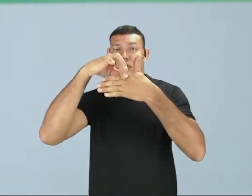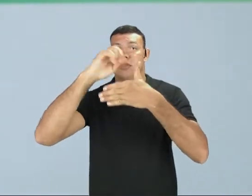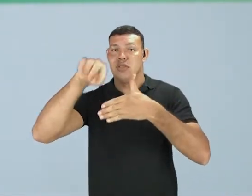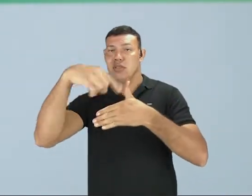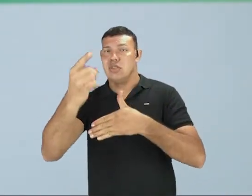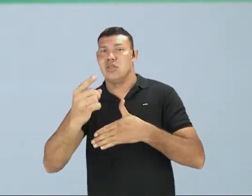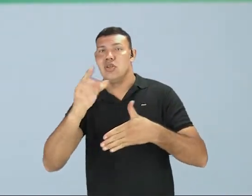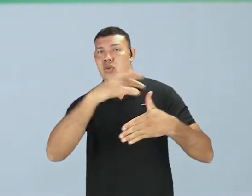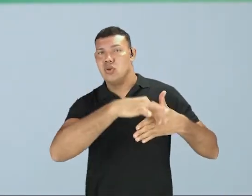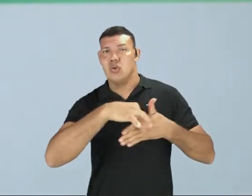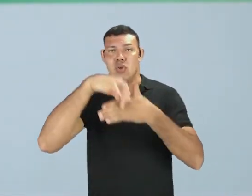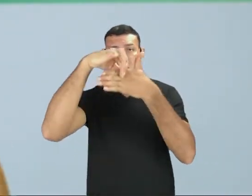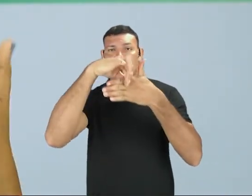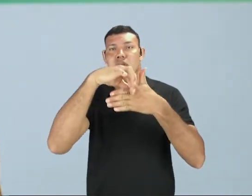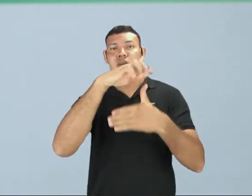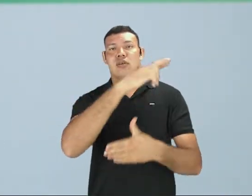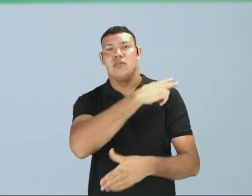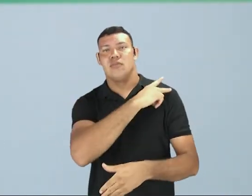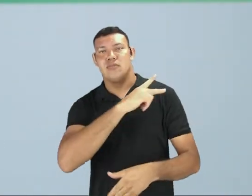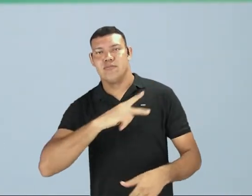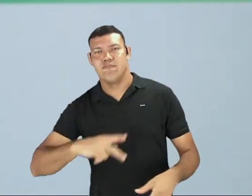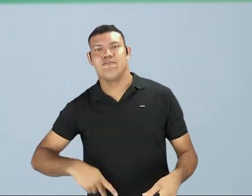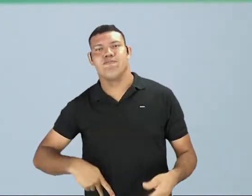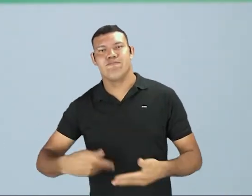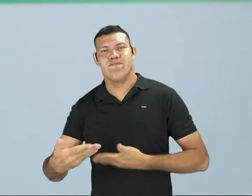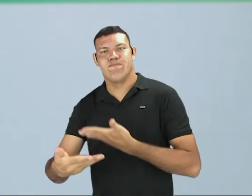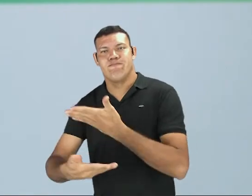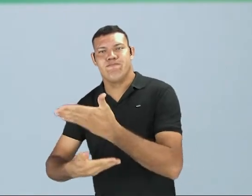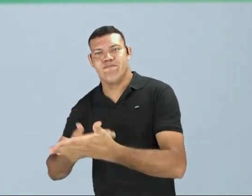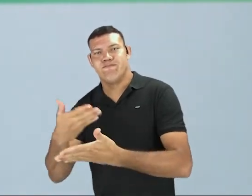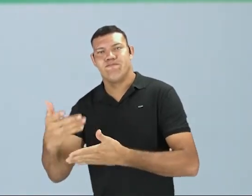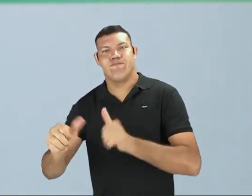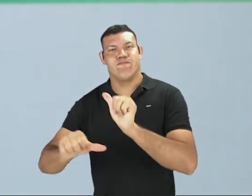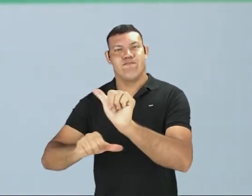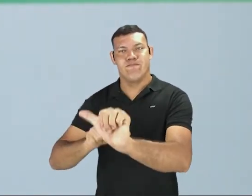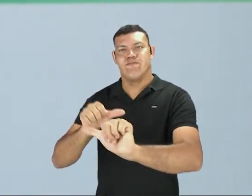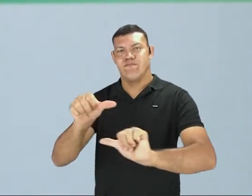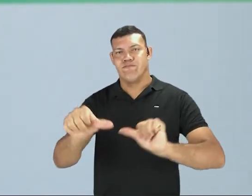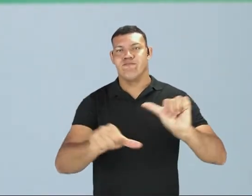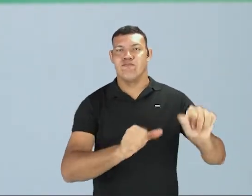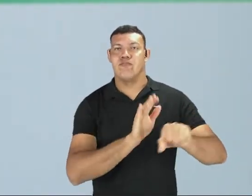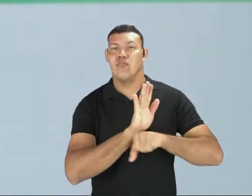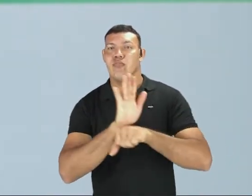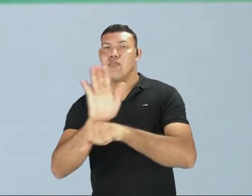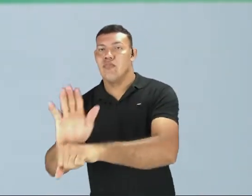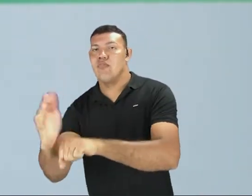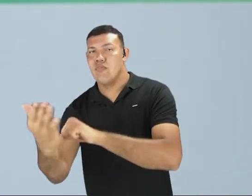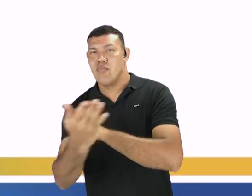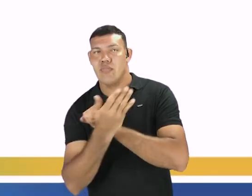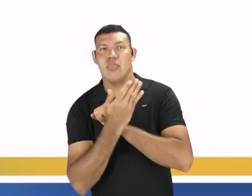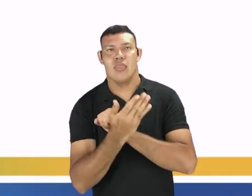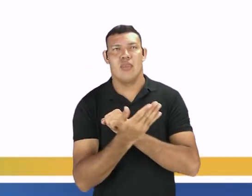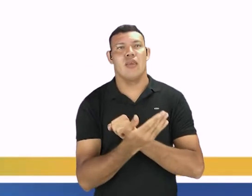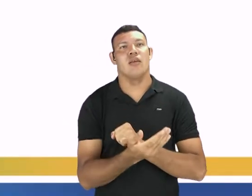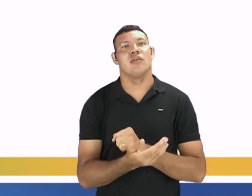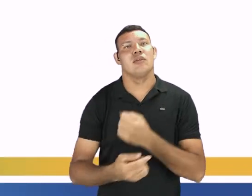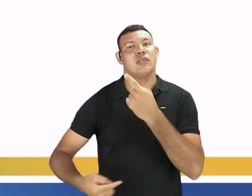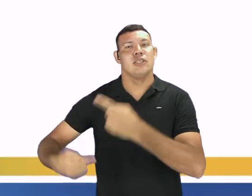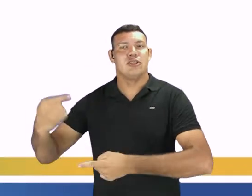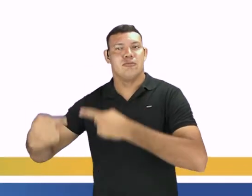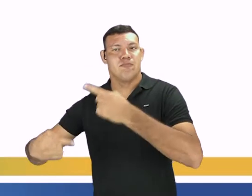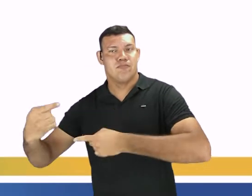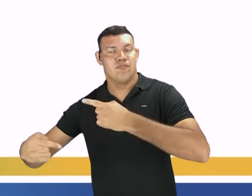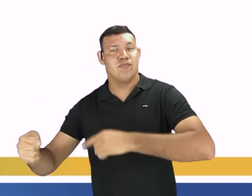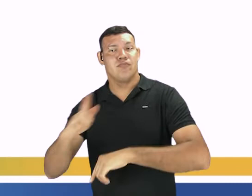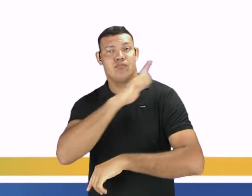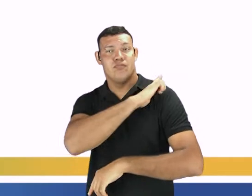sempre dentro dessa perspectiva de troca de favores. Temos aí a política dos